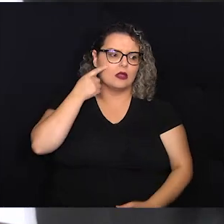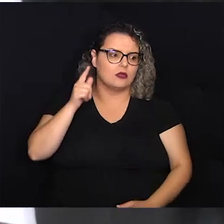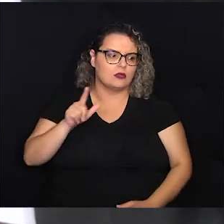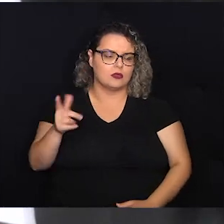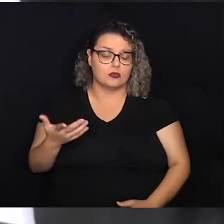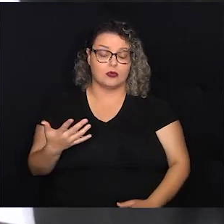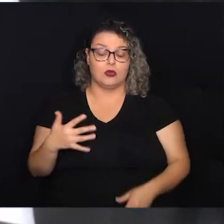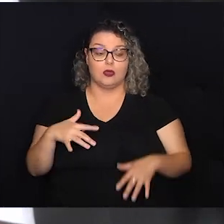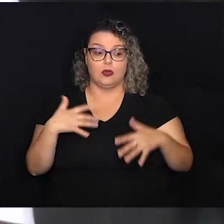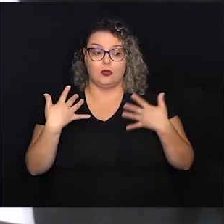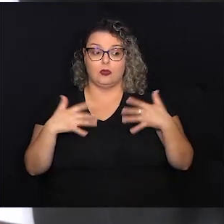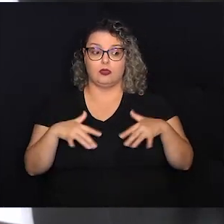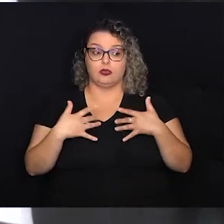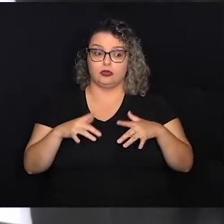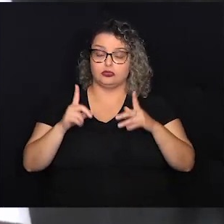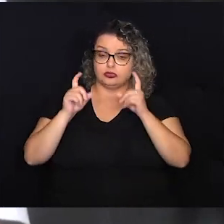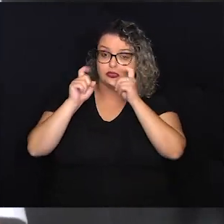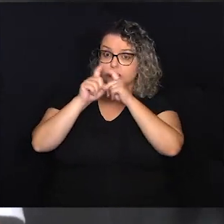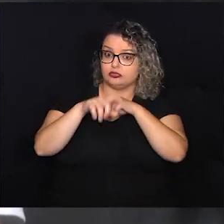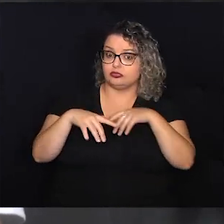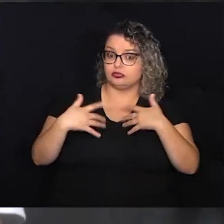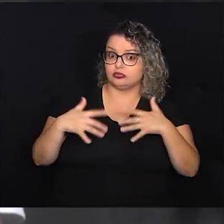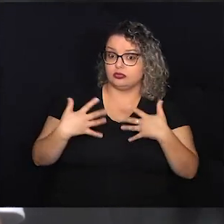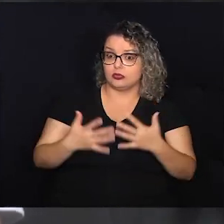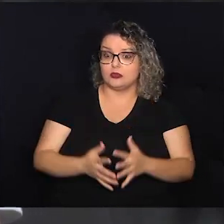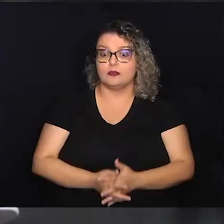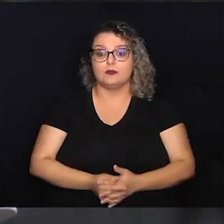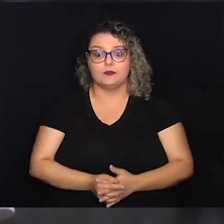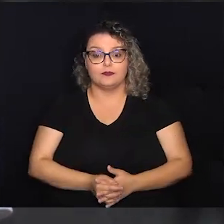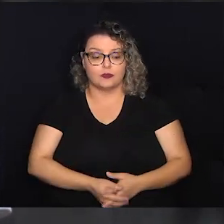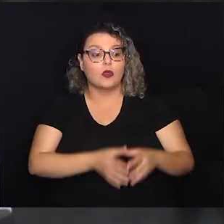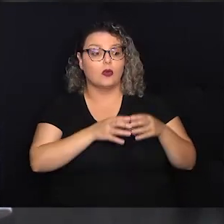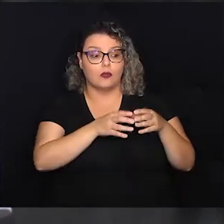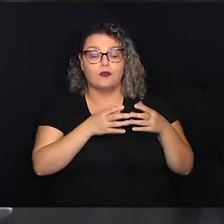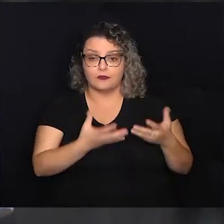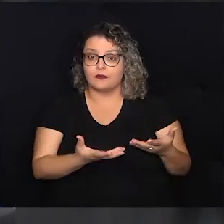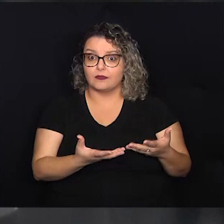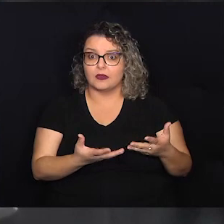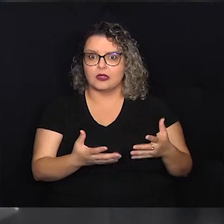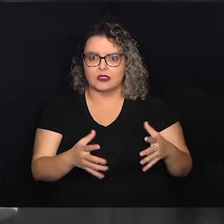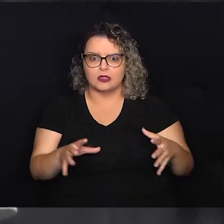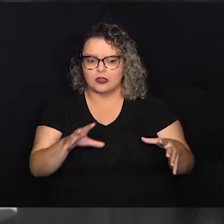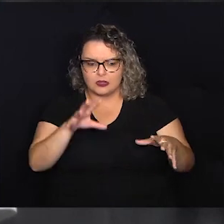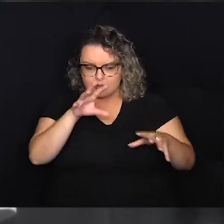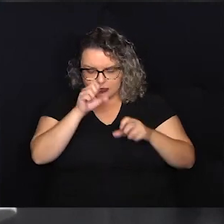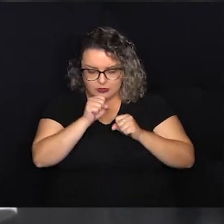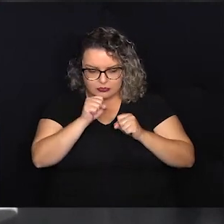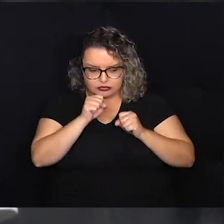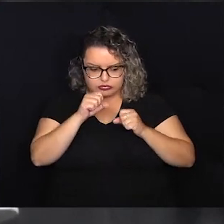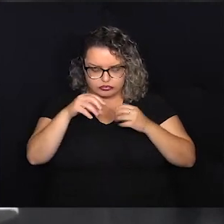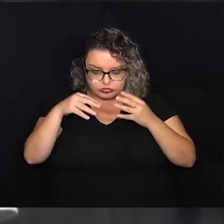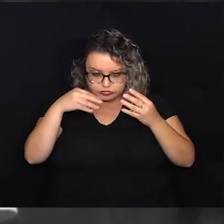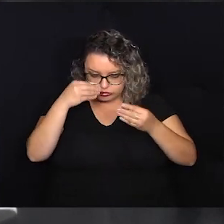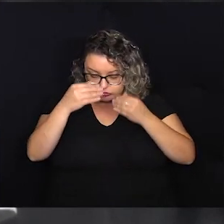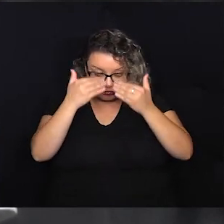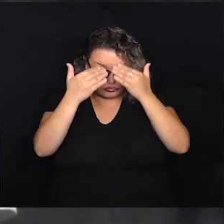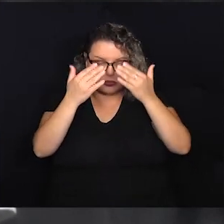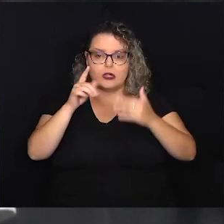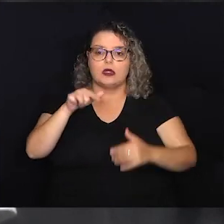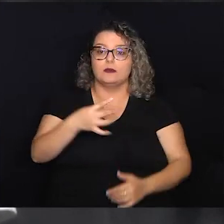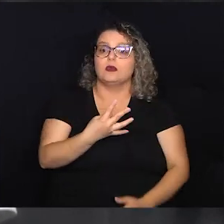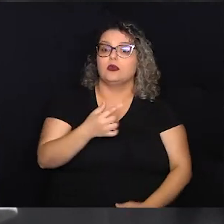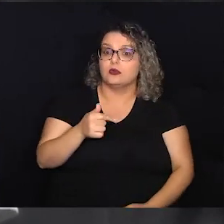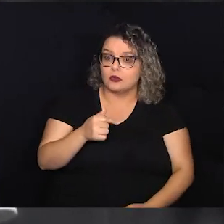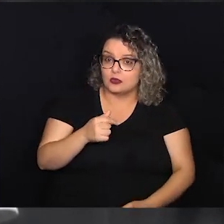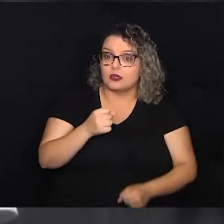antagônica daquilo que eu vivi, evidentemente que foi muito difícil de eu poder conviver com isso, absorver tudo